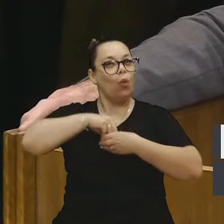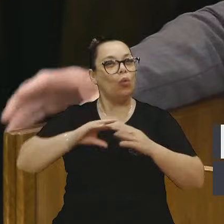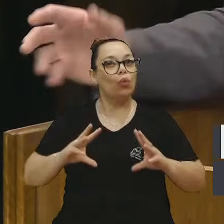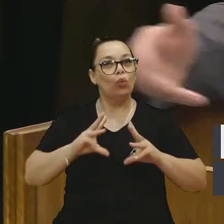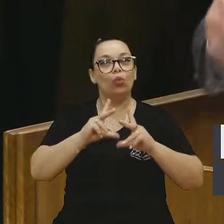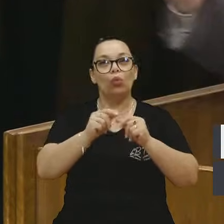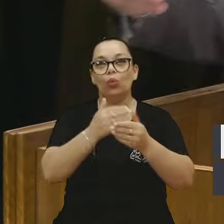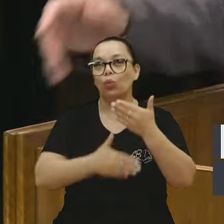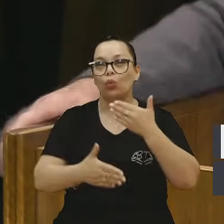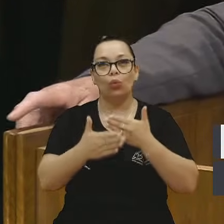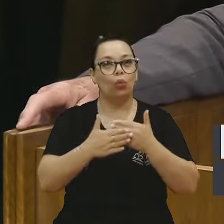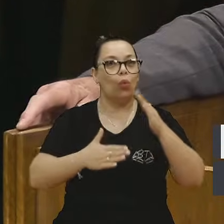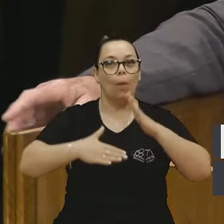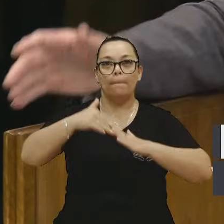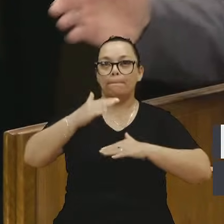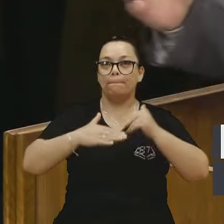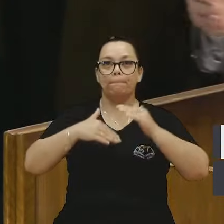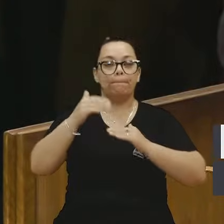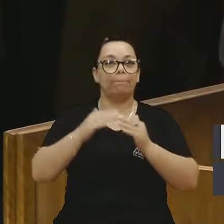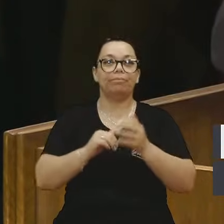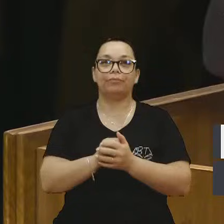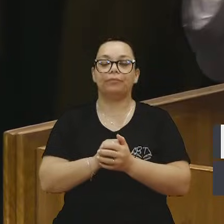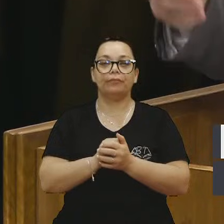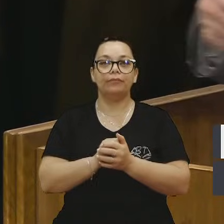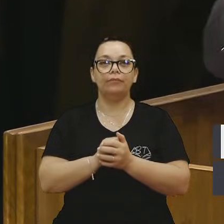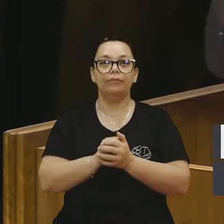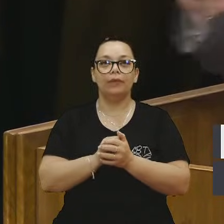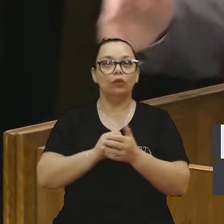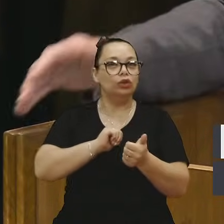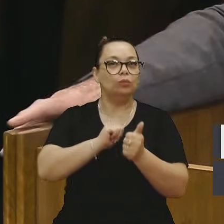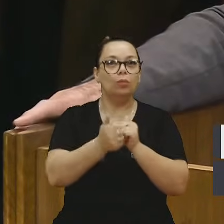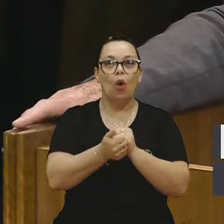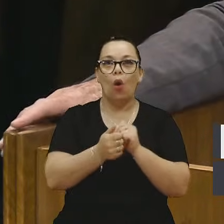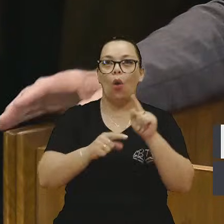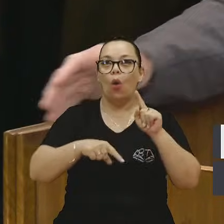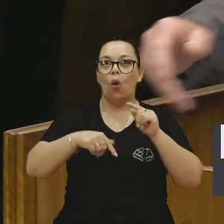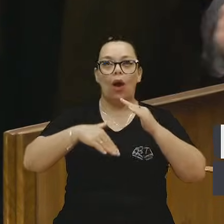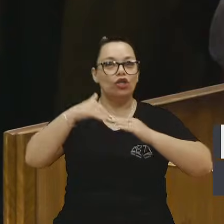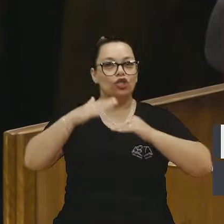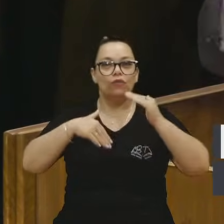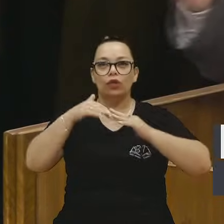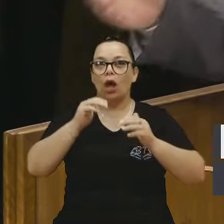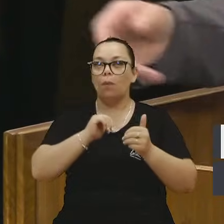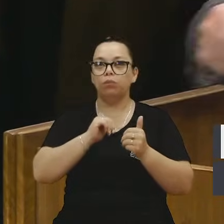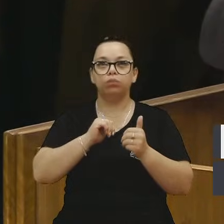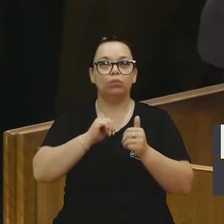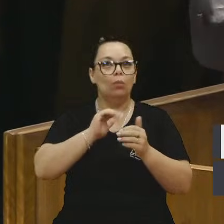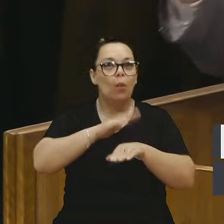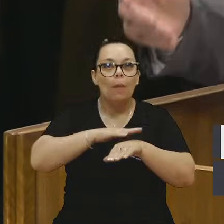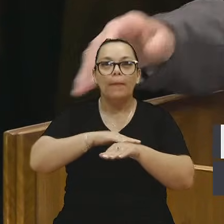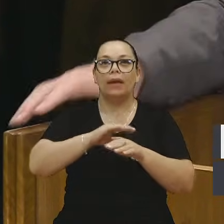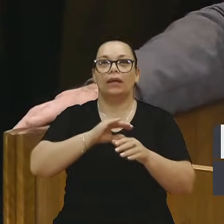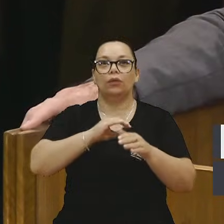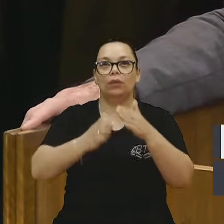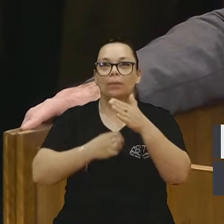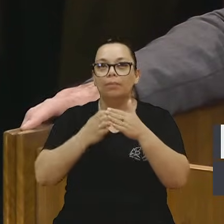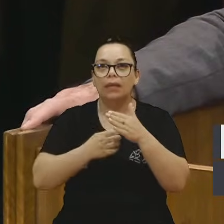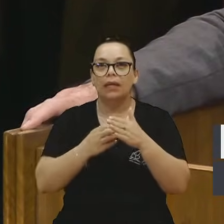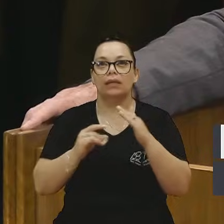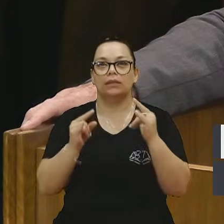que executou no seu esporte, na sua atividade esportiva, na sua empresa, na sua